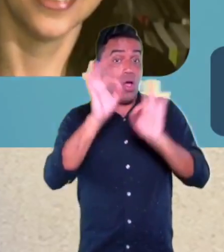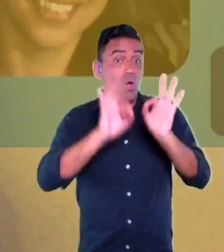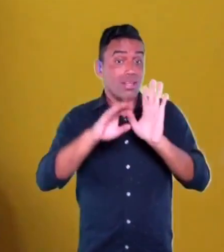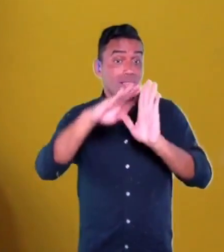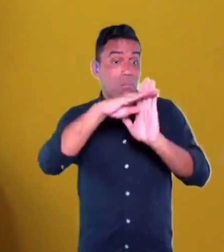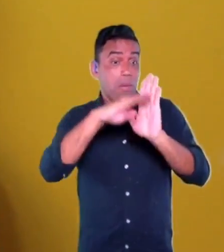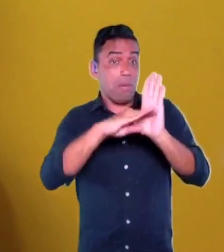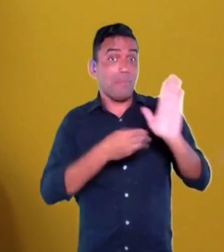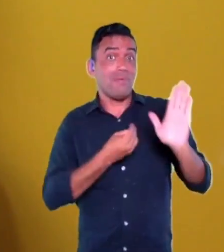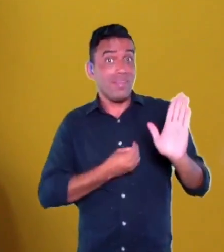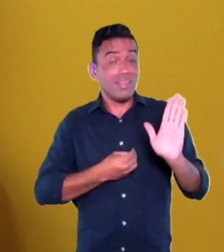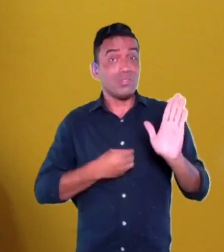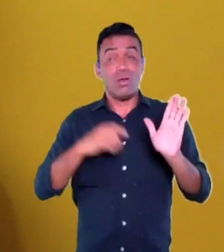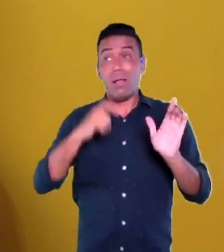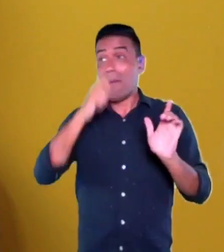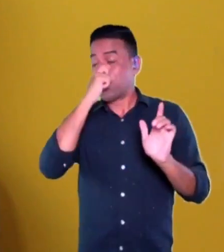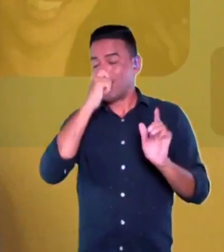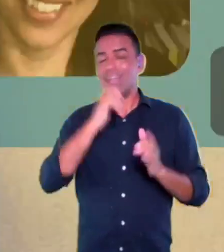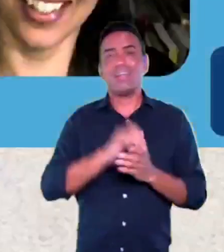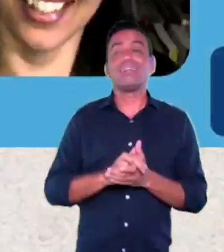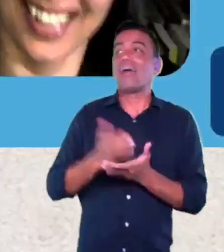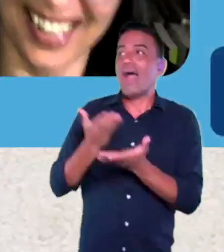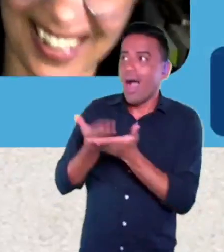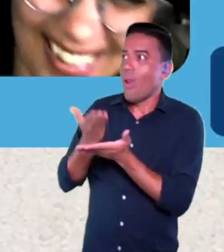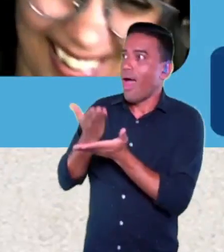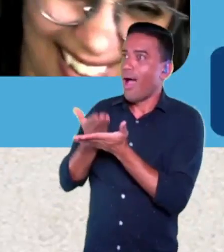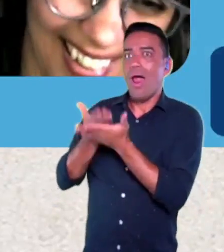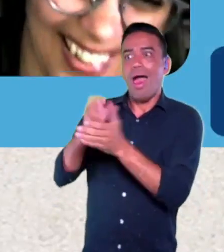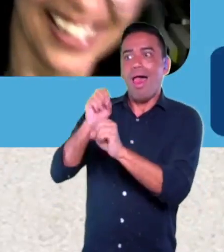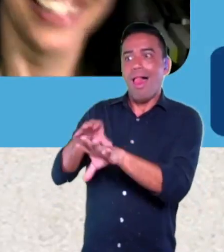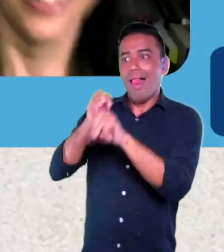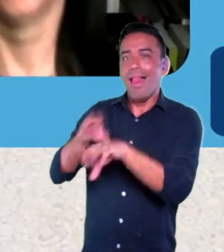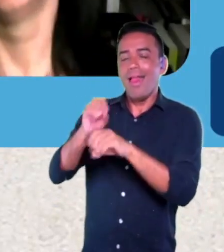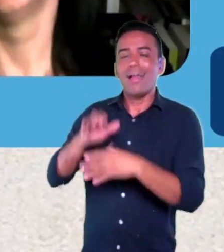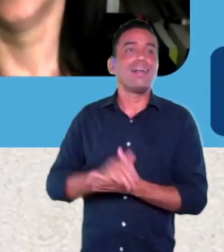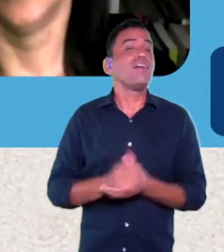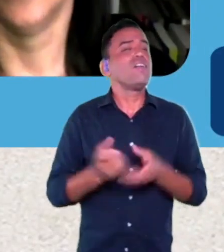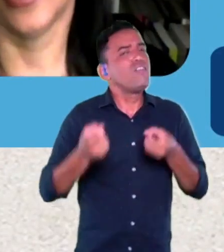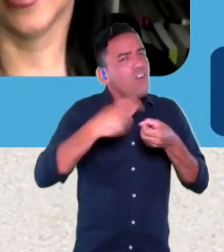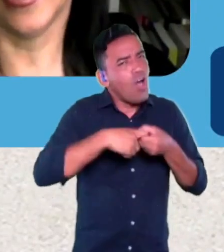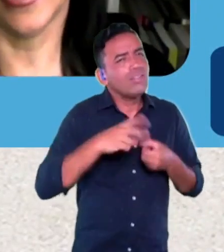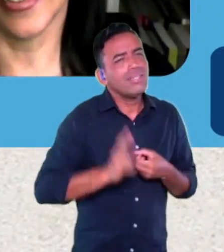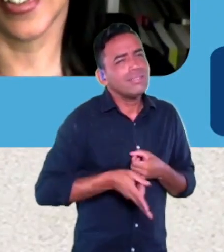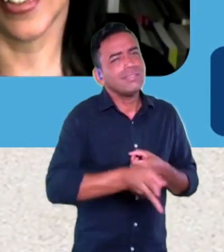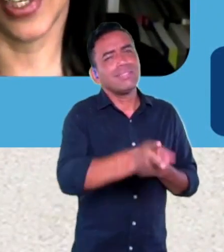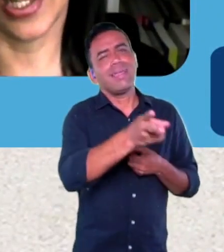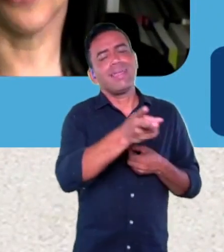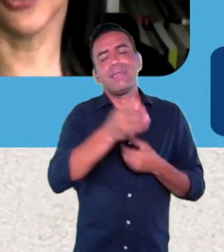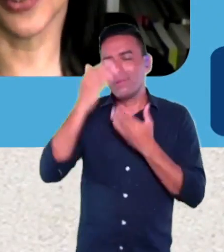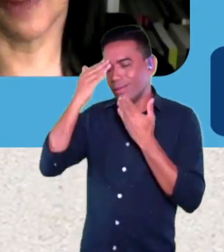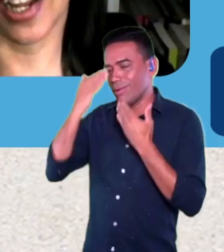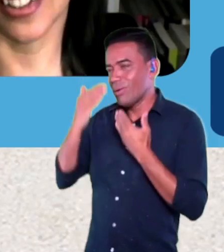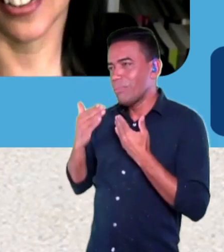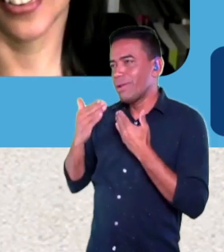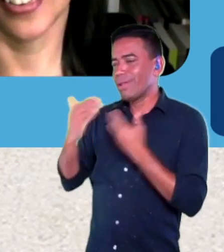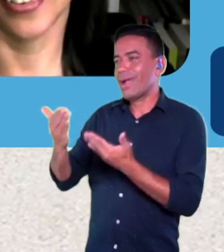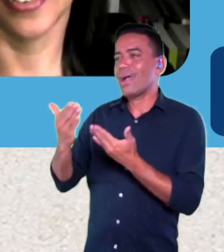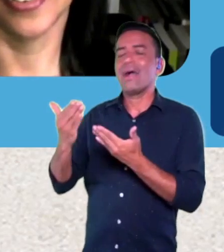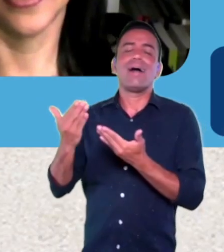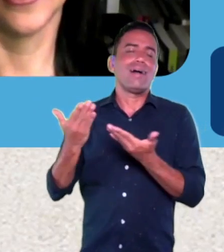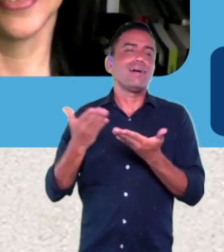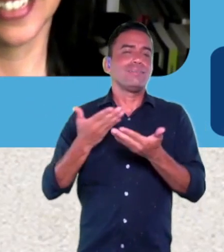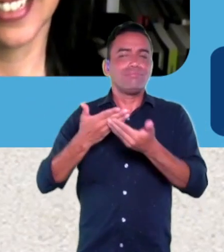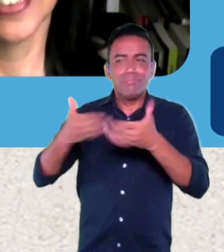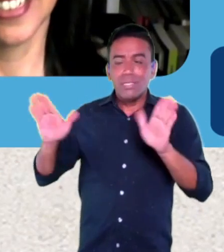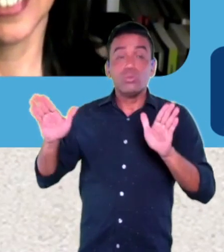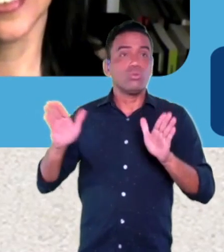apertada. Aulas, E aulas, aulas. volte sempre, viu? Vamos Obrigada, falar dos gente. seus Obrigada próximos pelo livros espaço. aqui